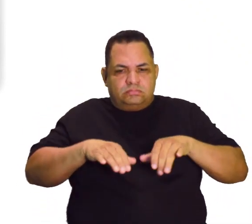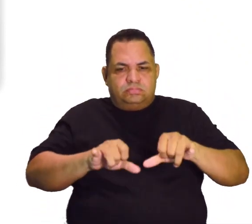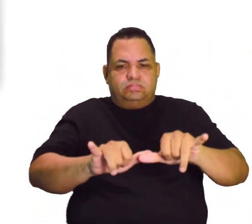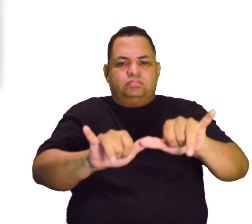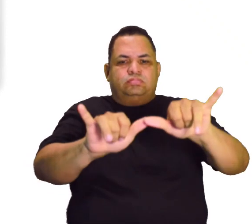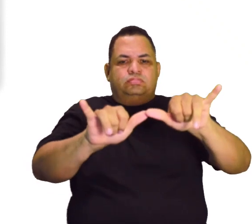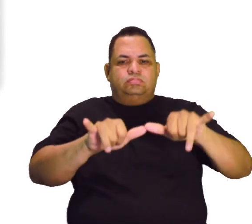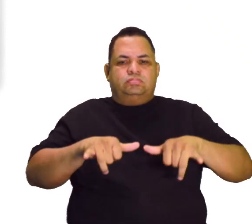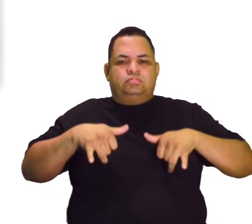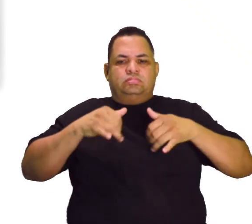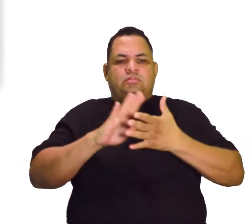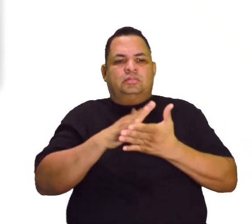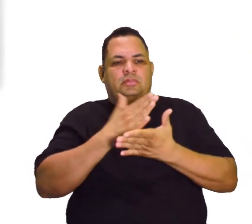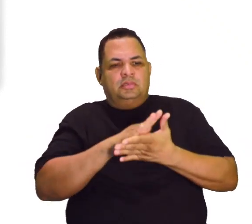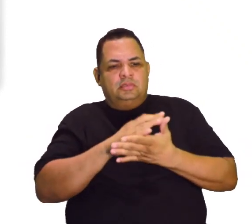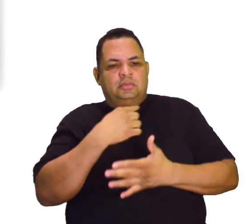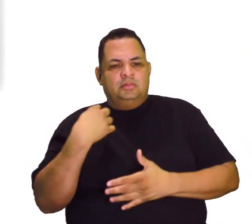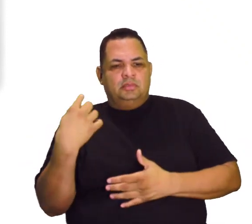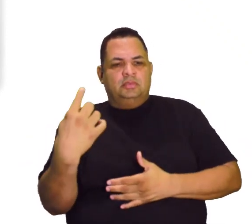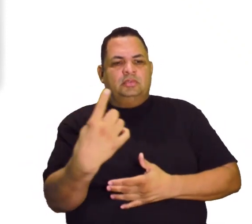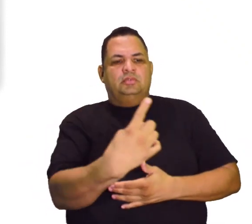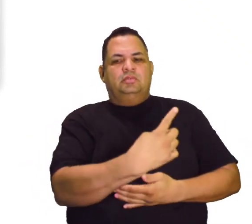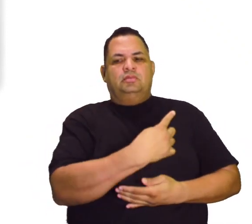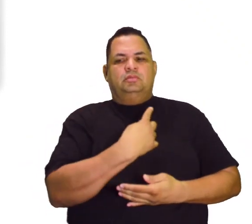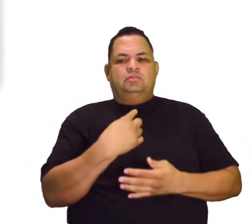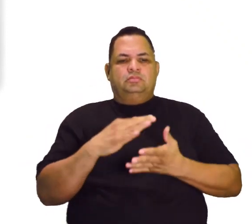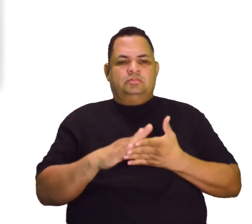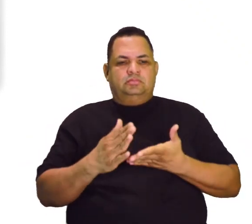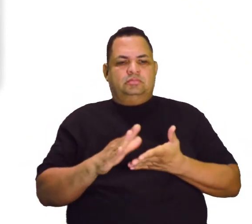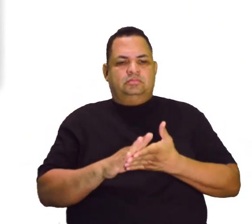Norte. O samba de roda, como eu falei, né?